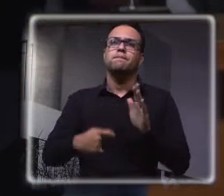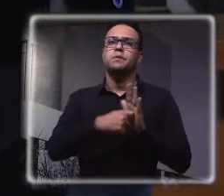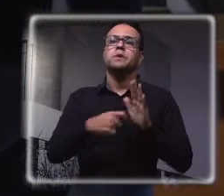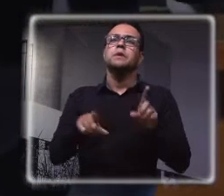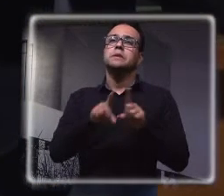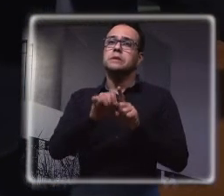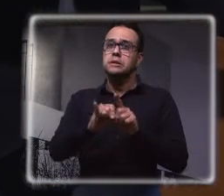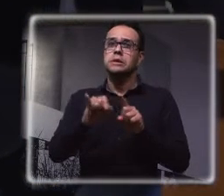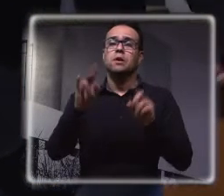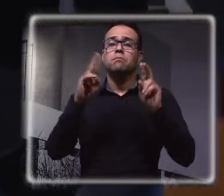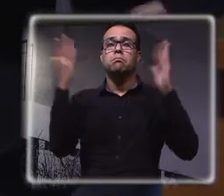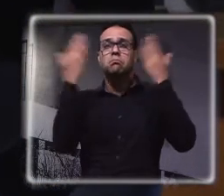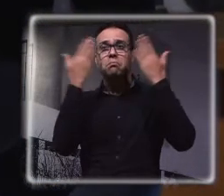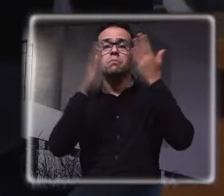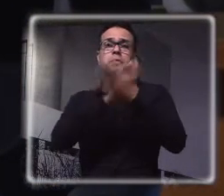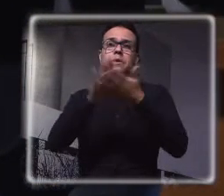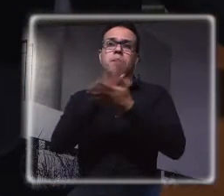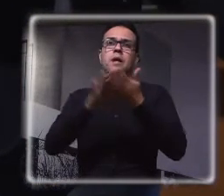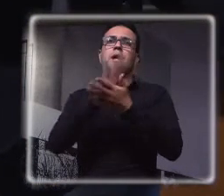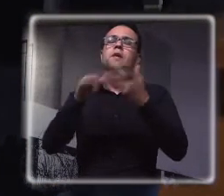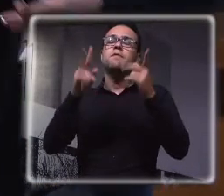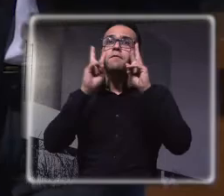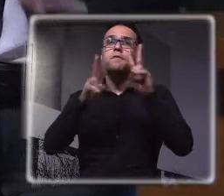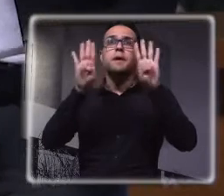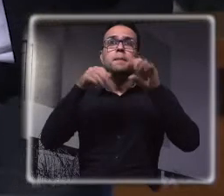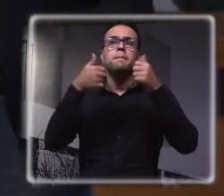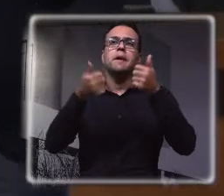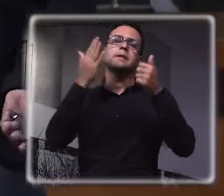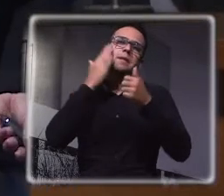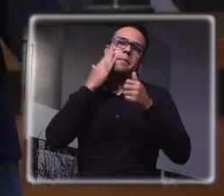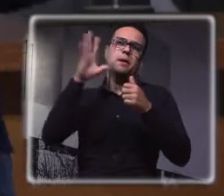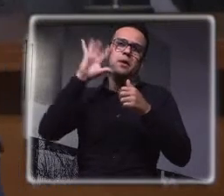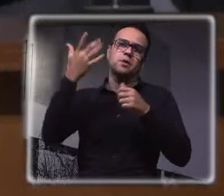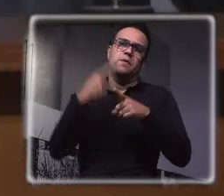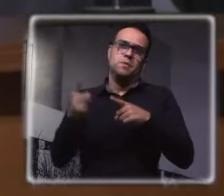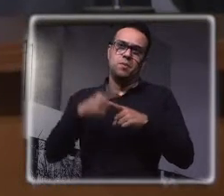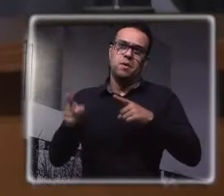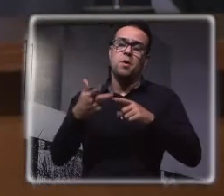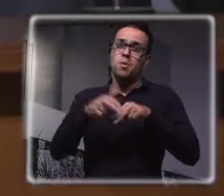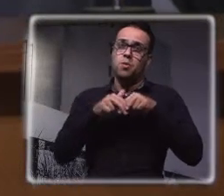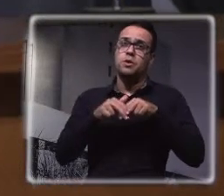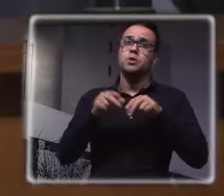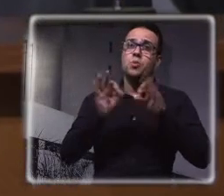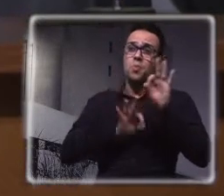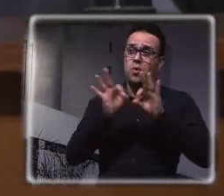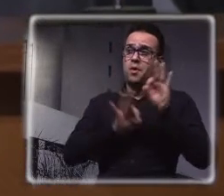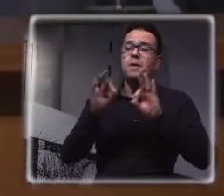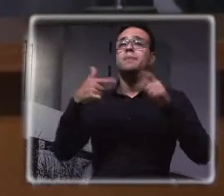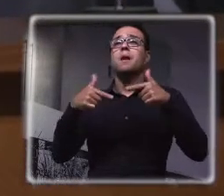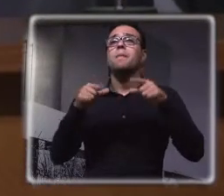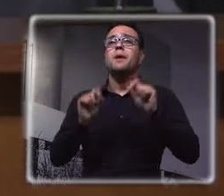se a gente não abrir os olhos, não tirar essa cortina de fumaça, o problema não vai ser resolvido. E aí, então, o nosso programa trabalha